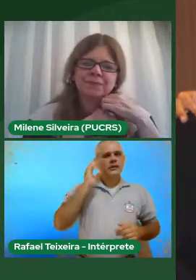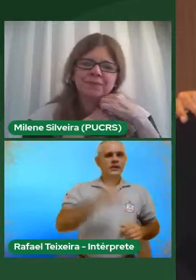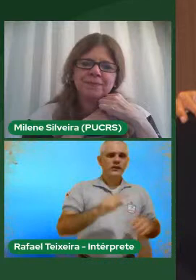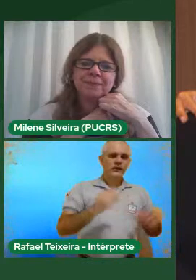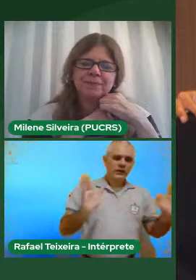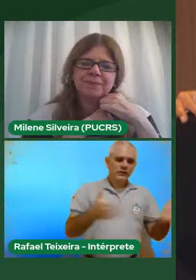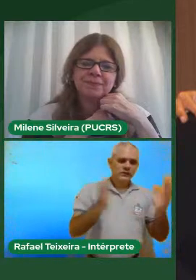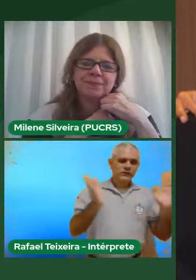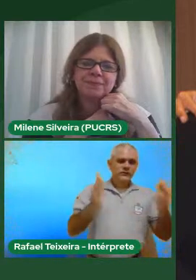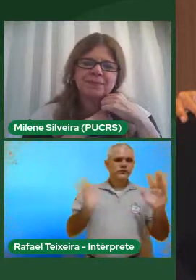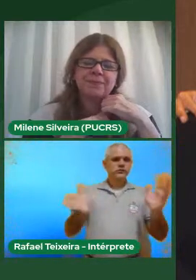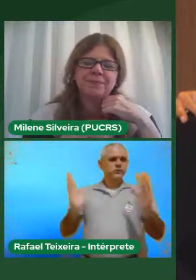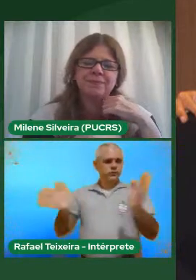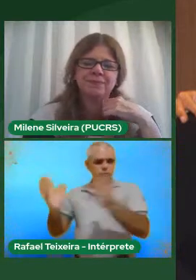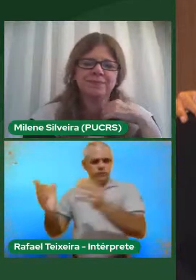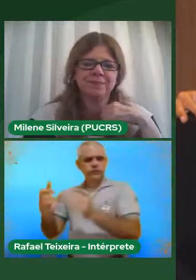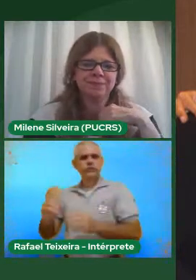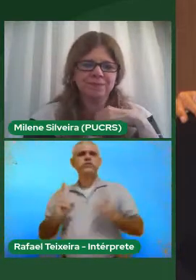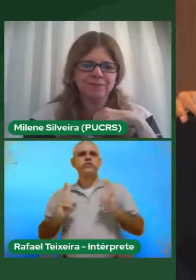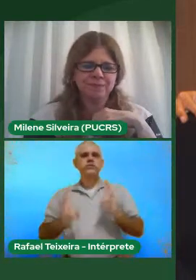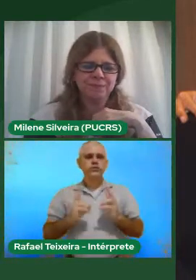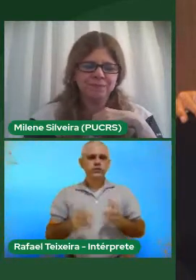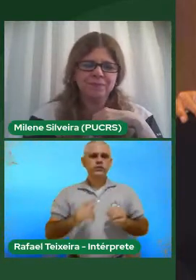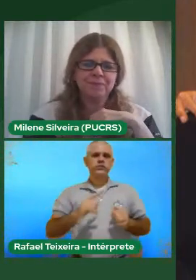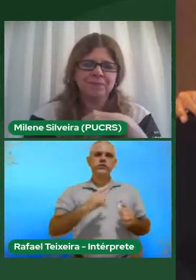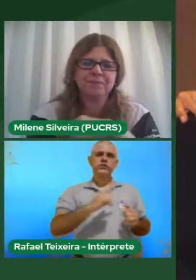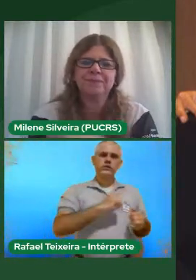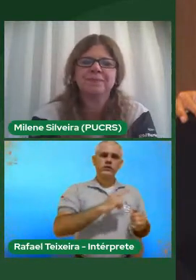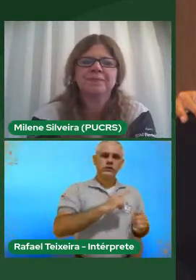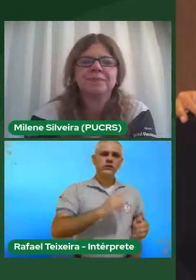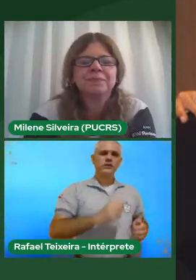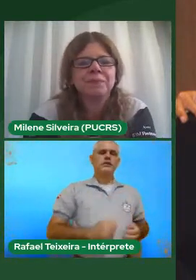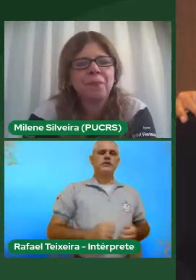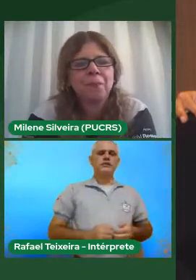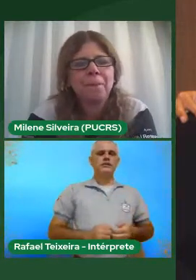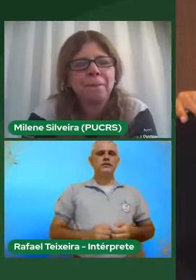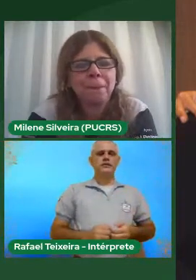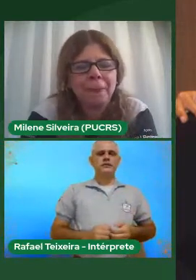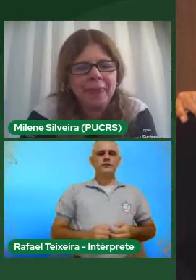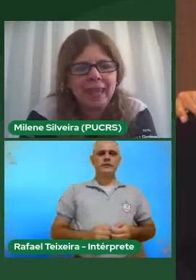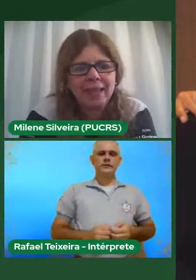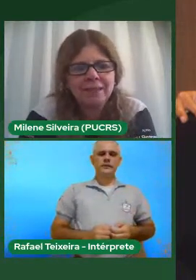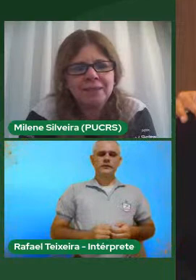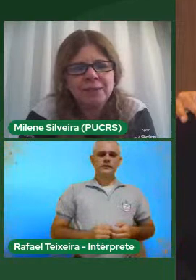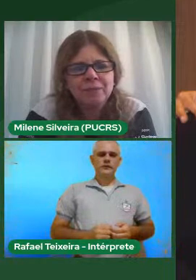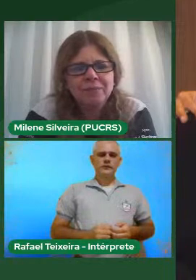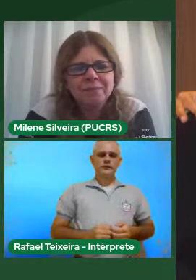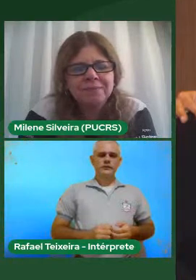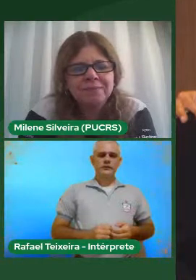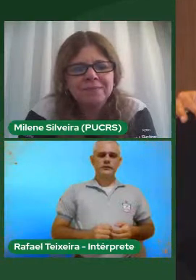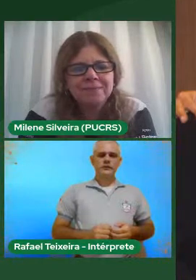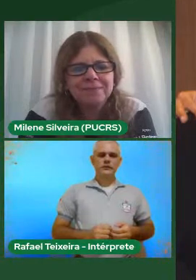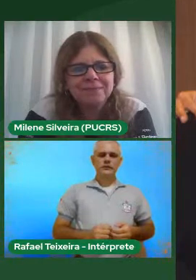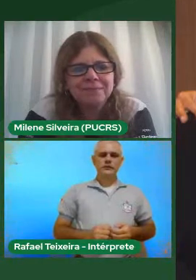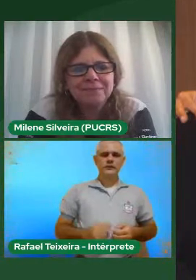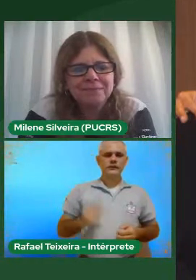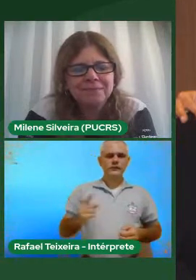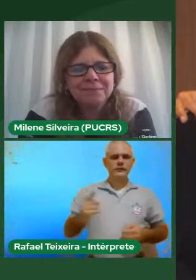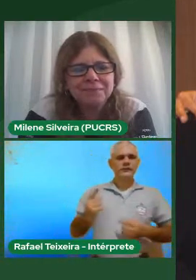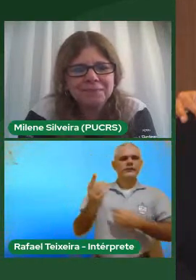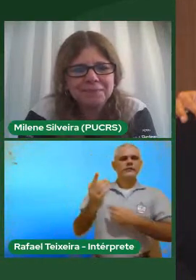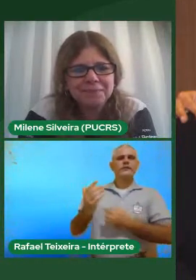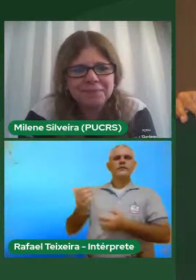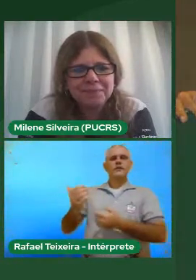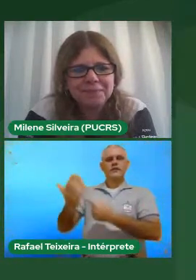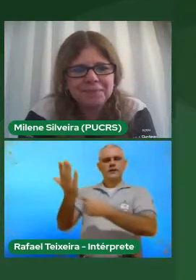outras que ficaria difícil colocá-las todas aqui. Você nos ajudou a escrever os regimentos, tanto